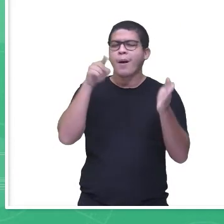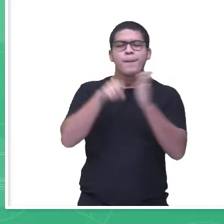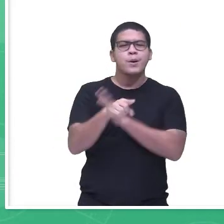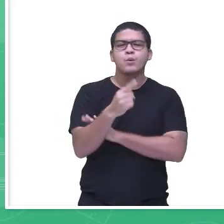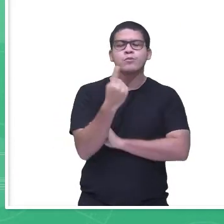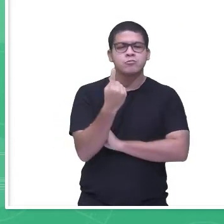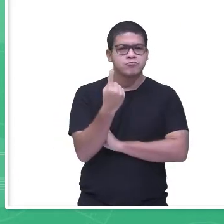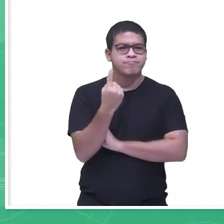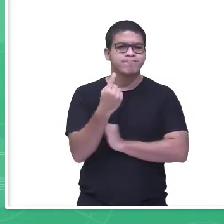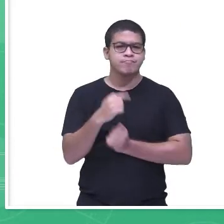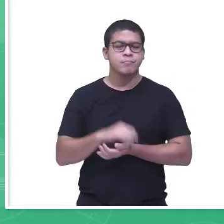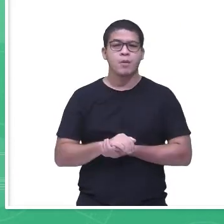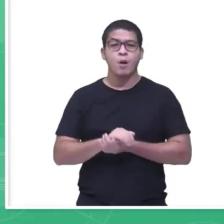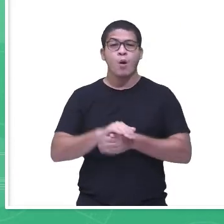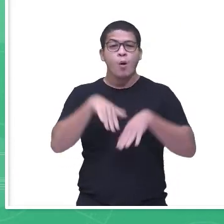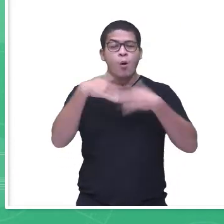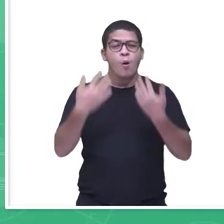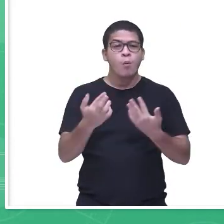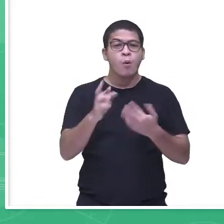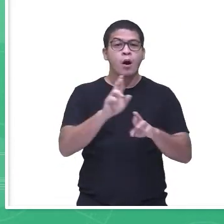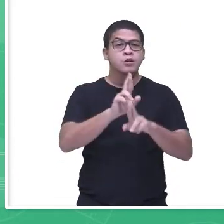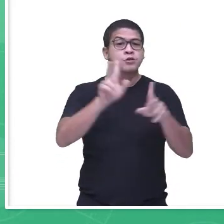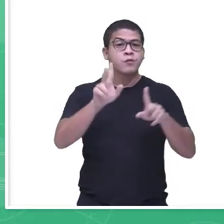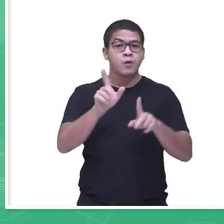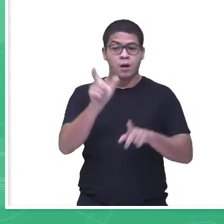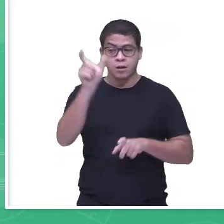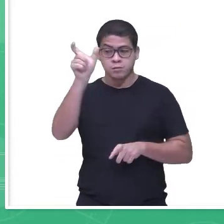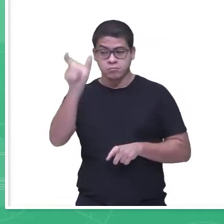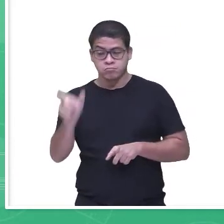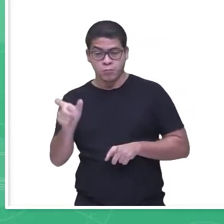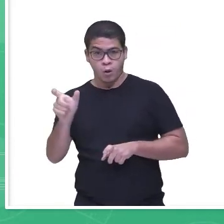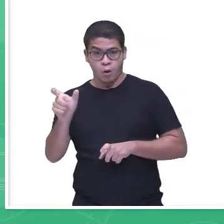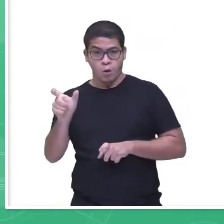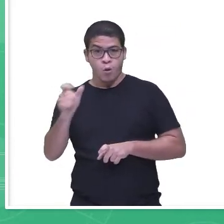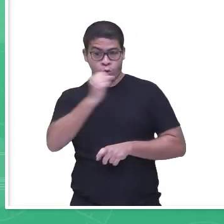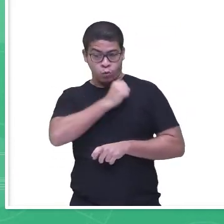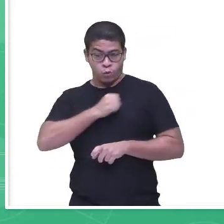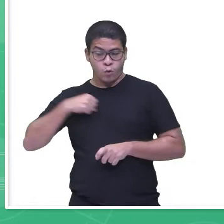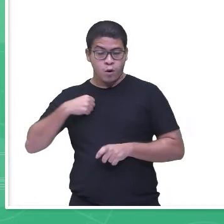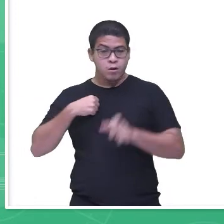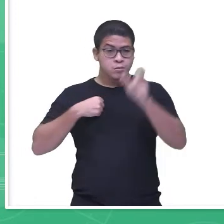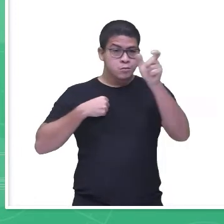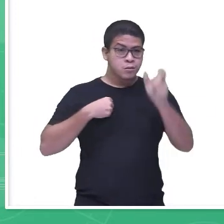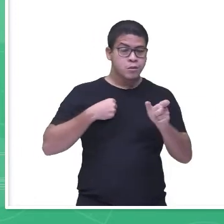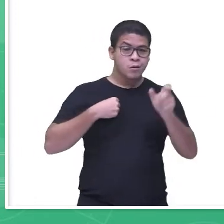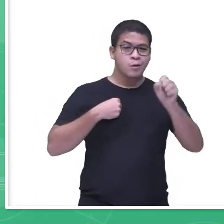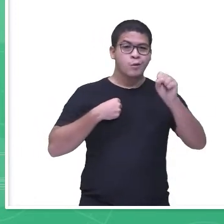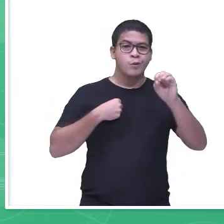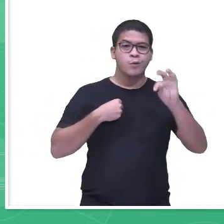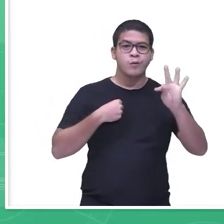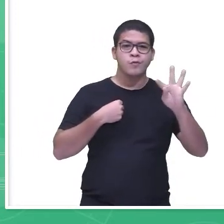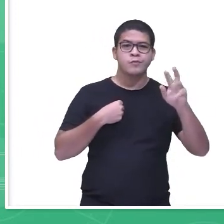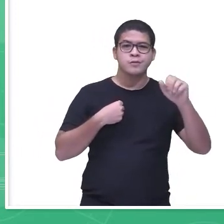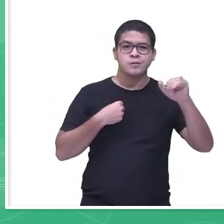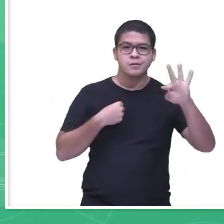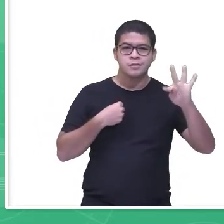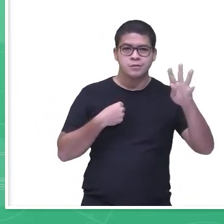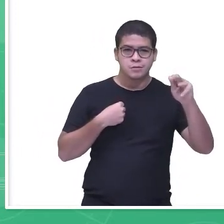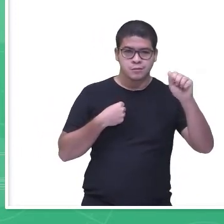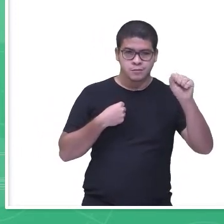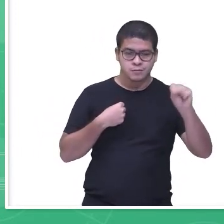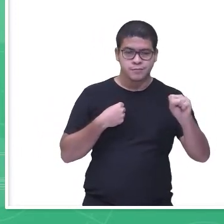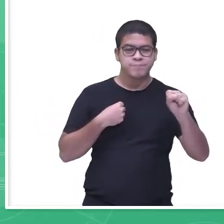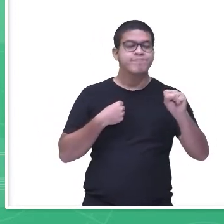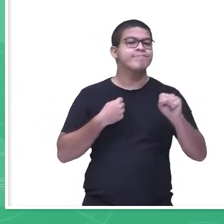número 1. Qual a diferença entre o método dos sofistas e o método socrático? Pergunta fácil, hein? Vamos lá.